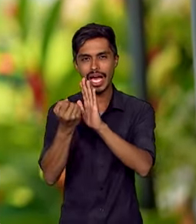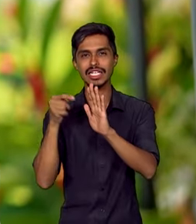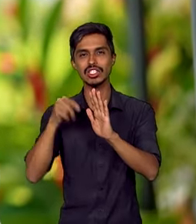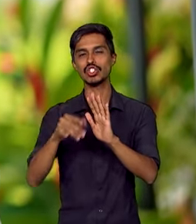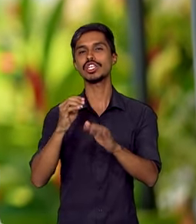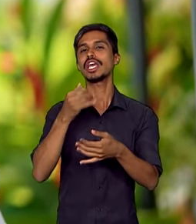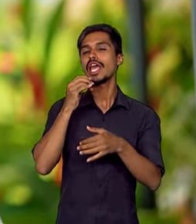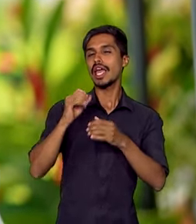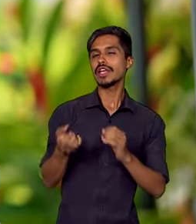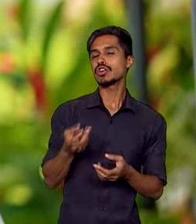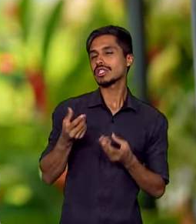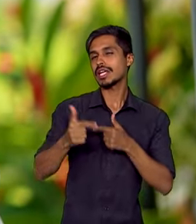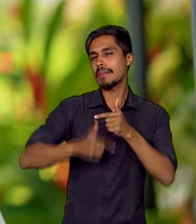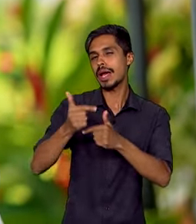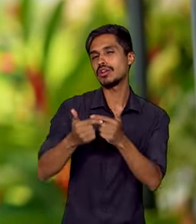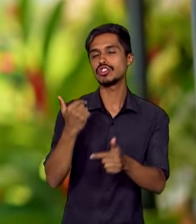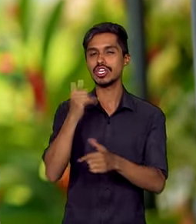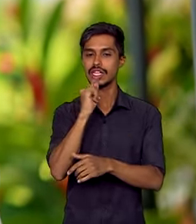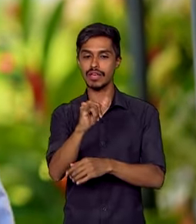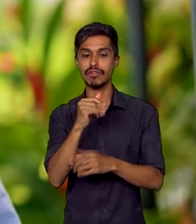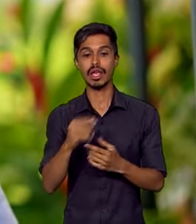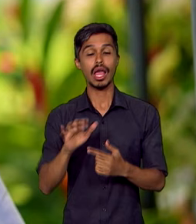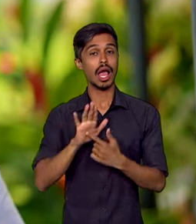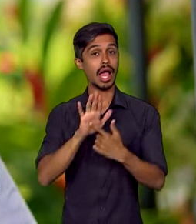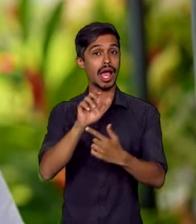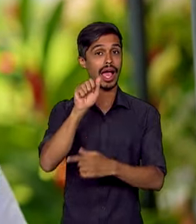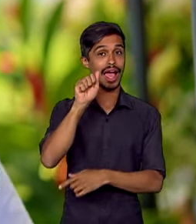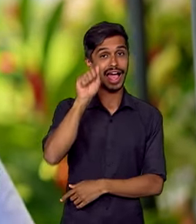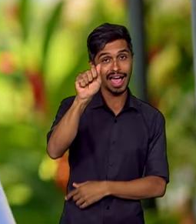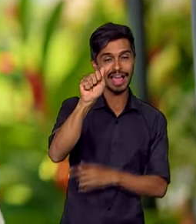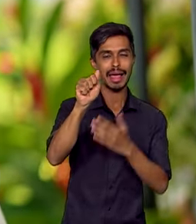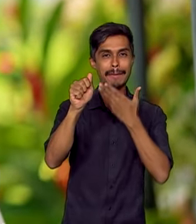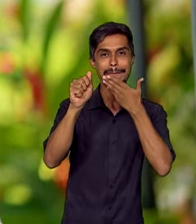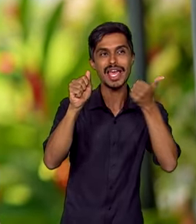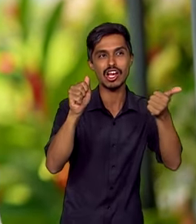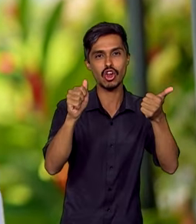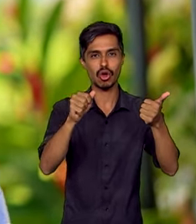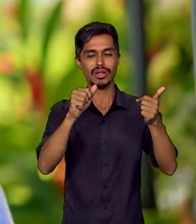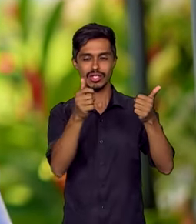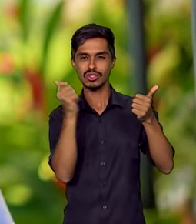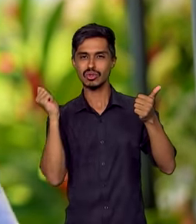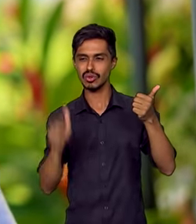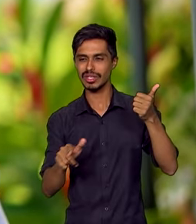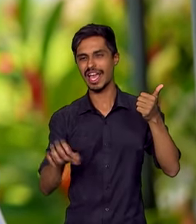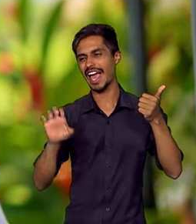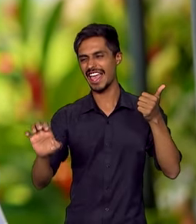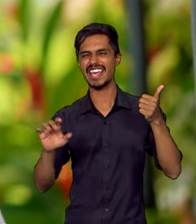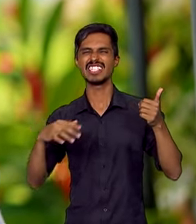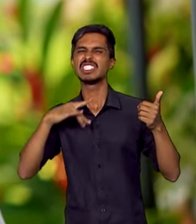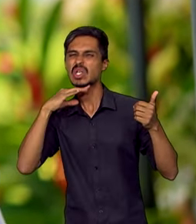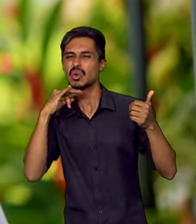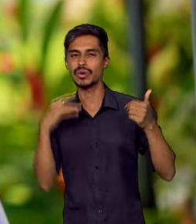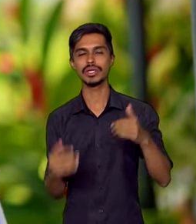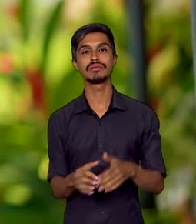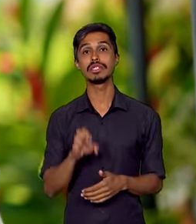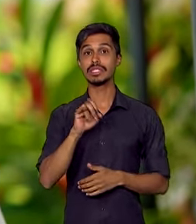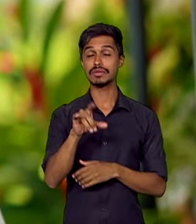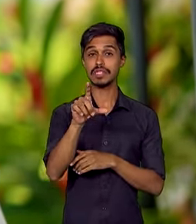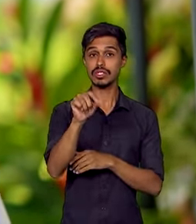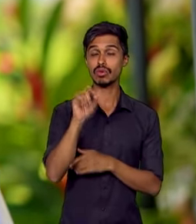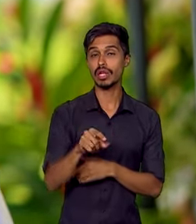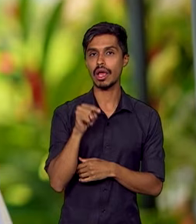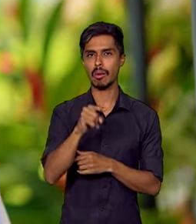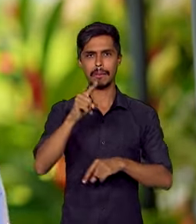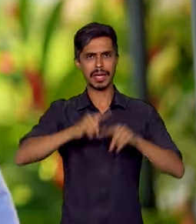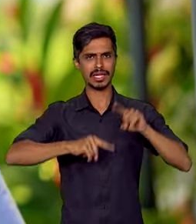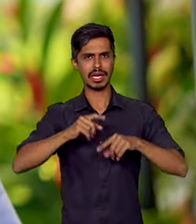nesses equipamentos. Ela vai de A a mais eficiente, a E a menos eficiente. Com isso, toda vez que vocês optarem pelo equipamento